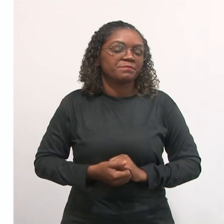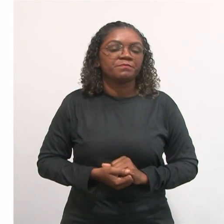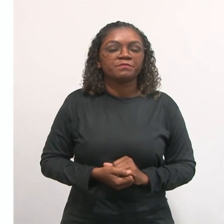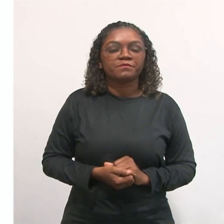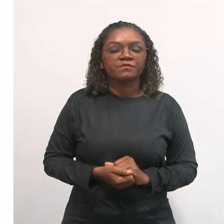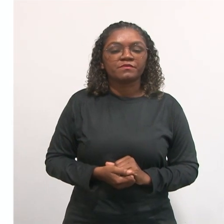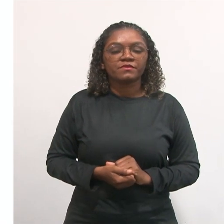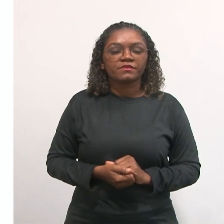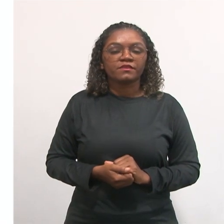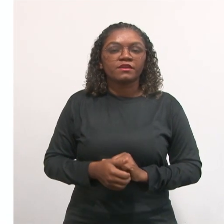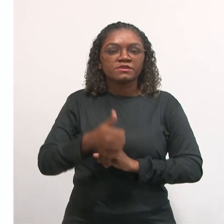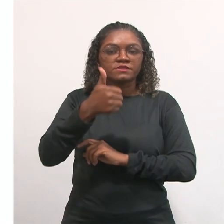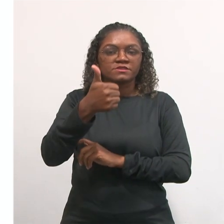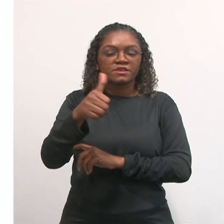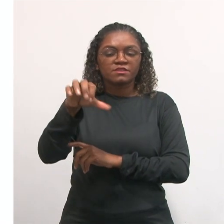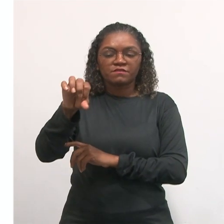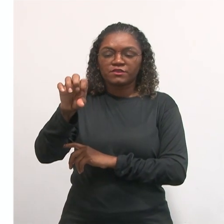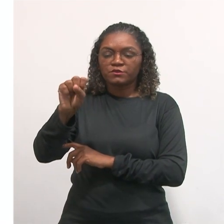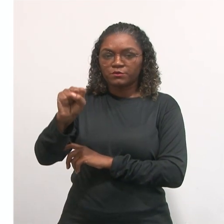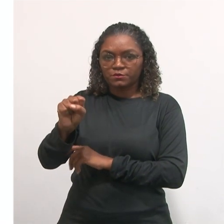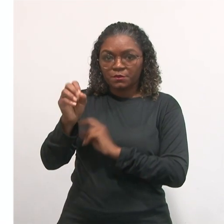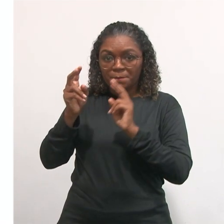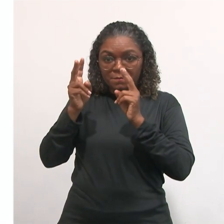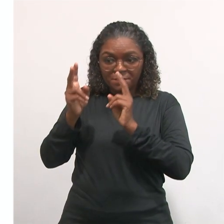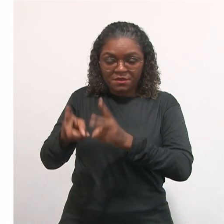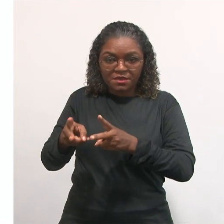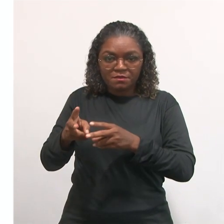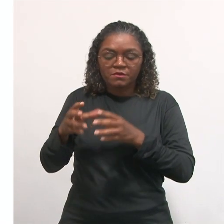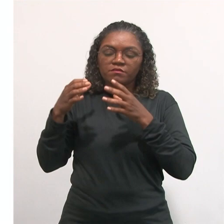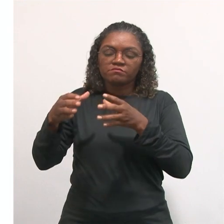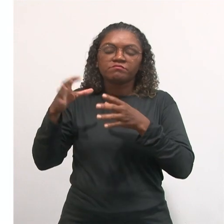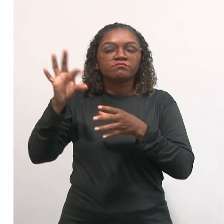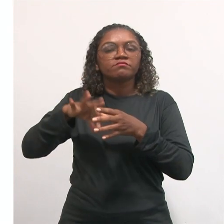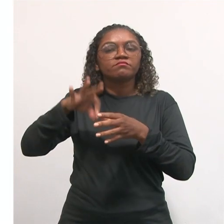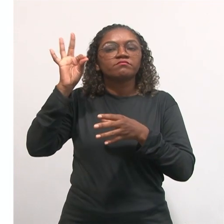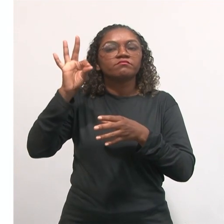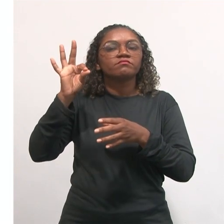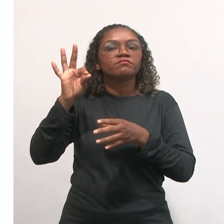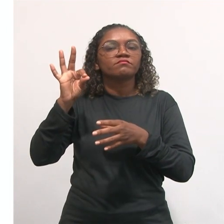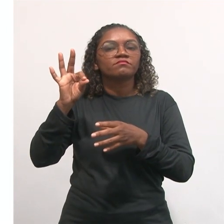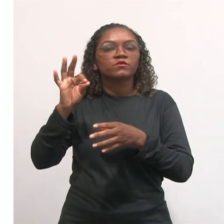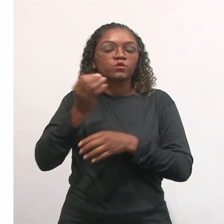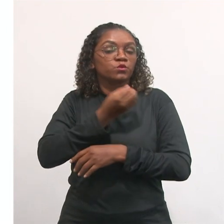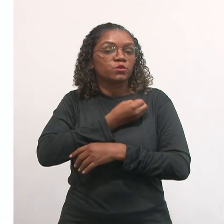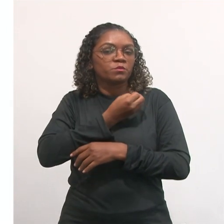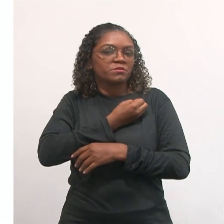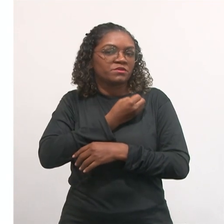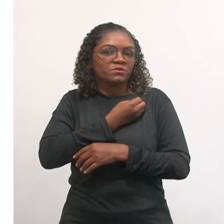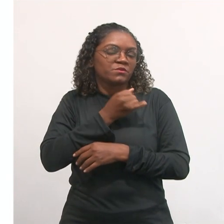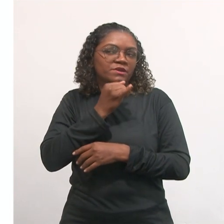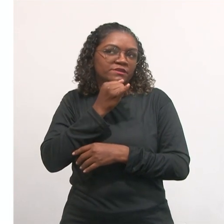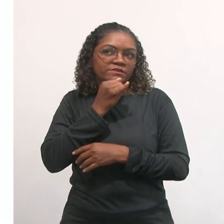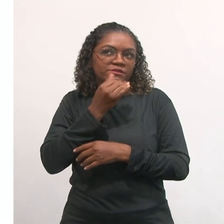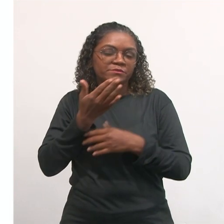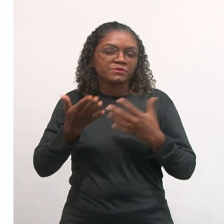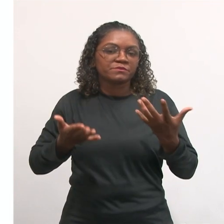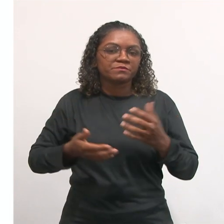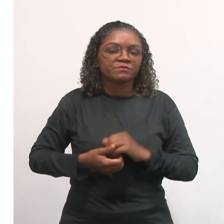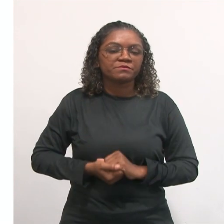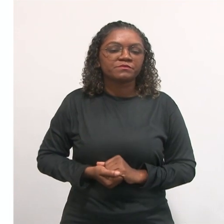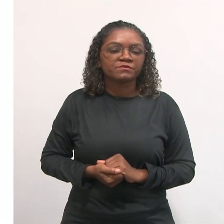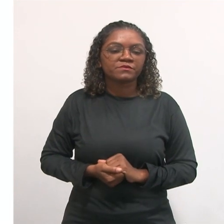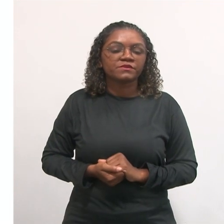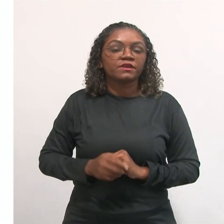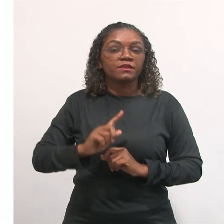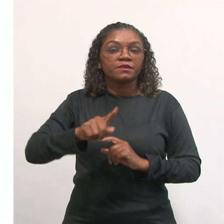eu vou pegar esses 198, eu sortearia um primeiro número. Correto? Então eu sortearia, por exemplo, um primeiro número, e